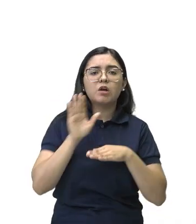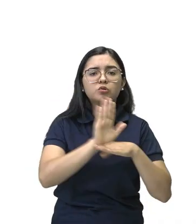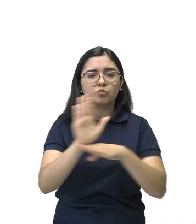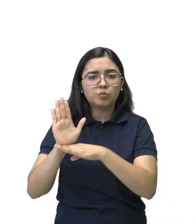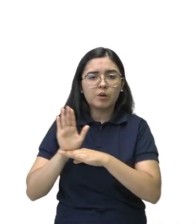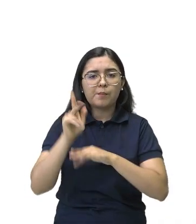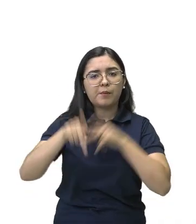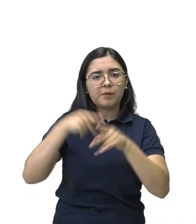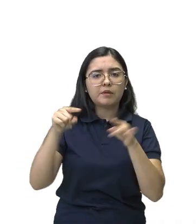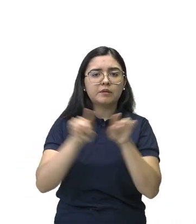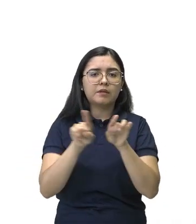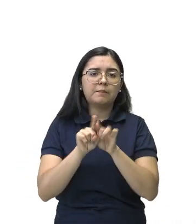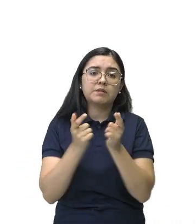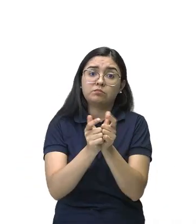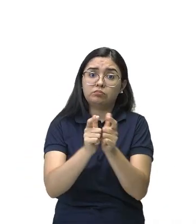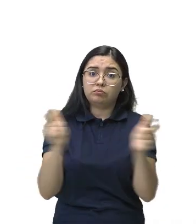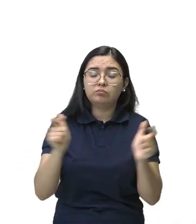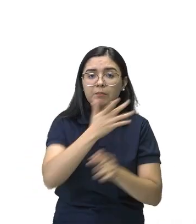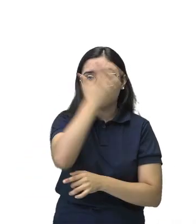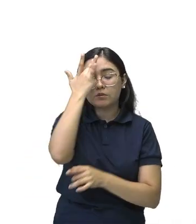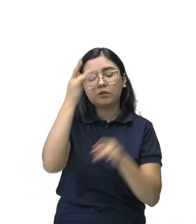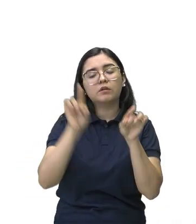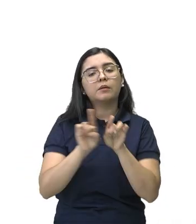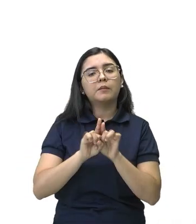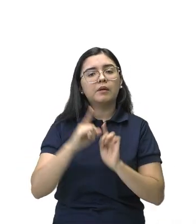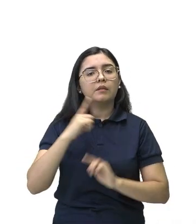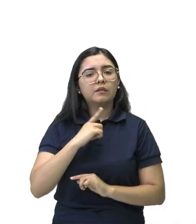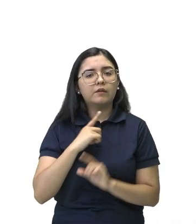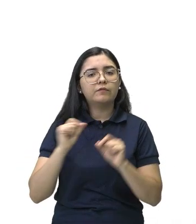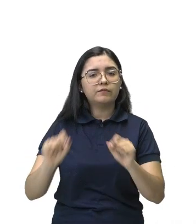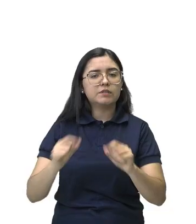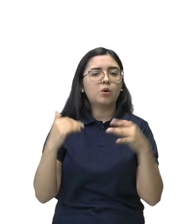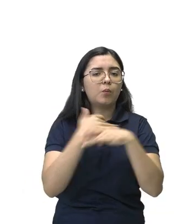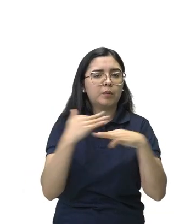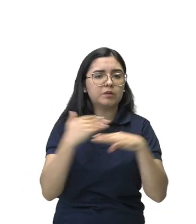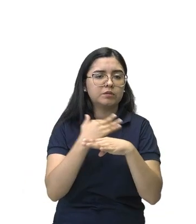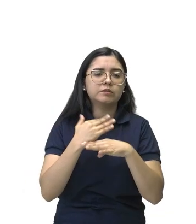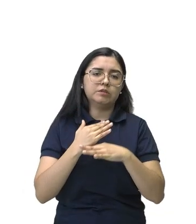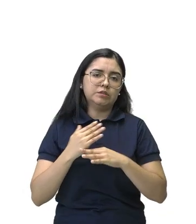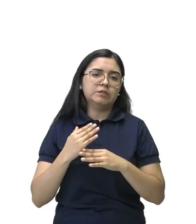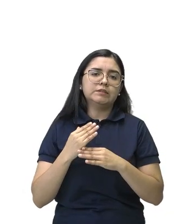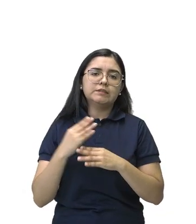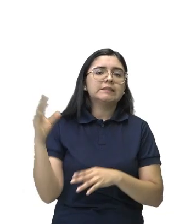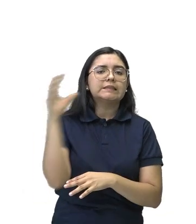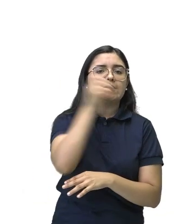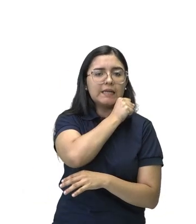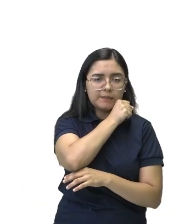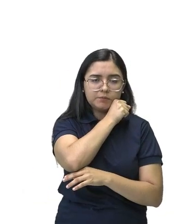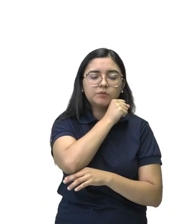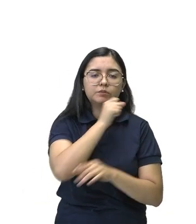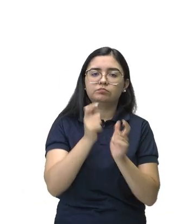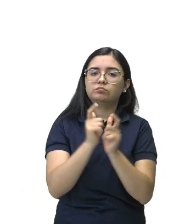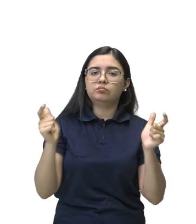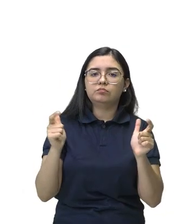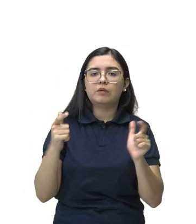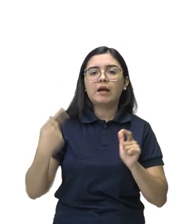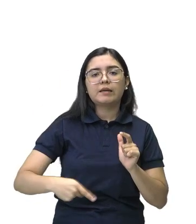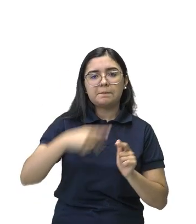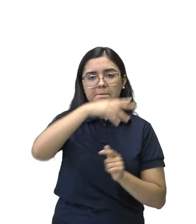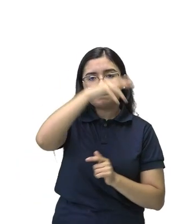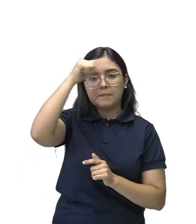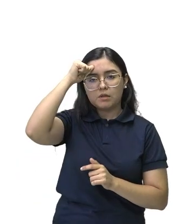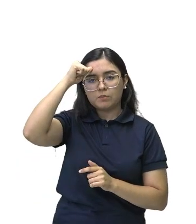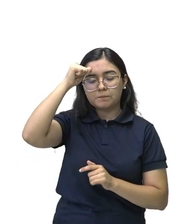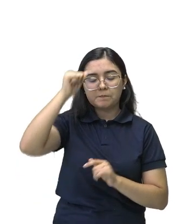população, esse grande número de pessoas que causou esta urbanização estressada na cidade de